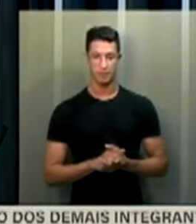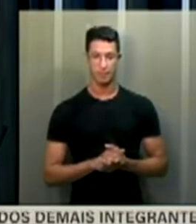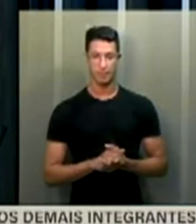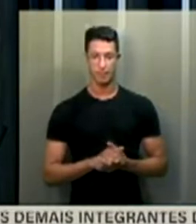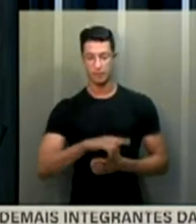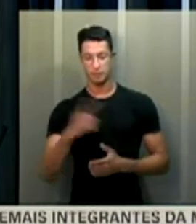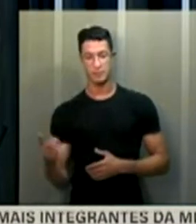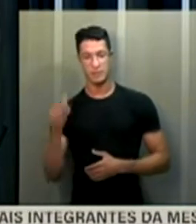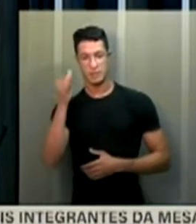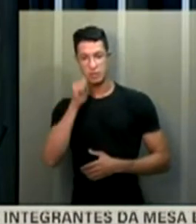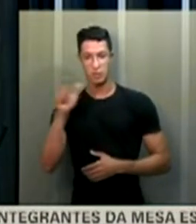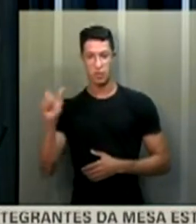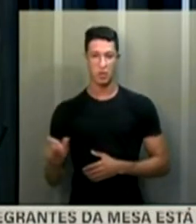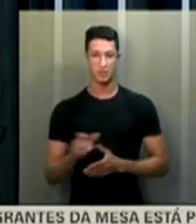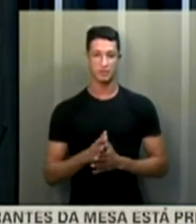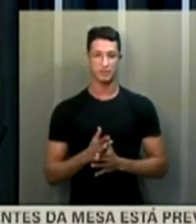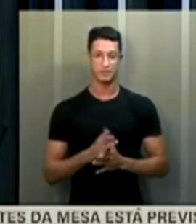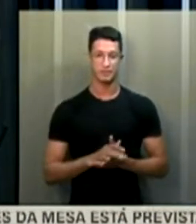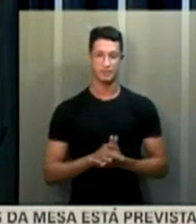5 a 3. Simone.